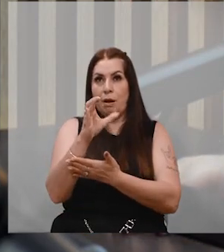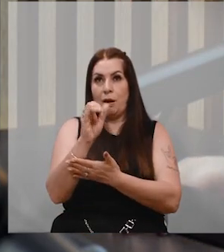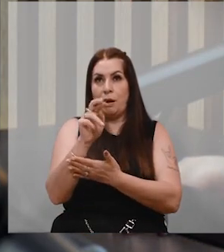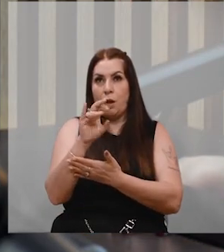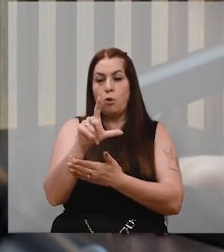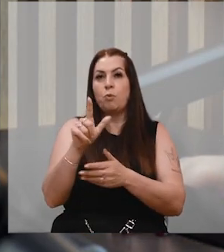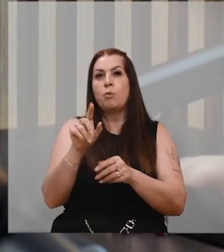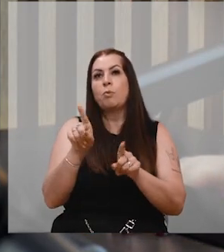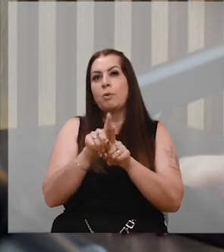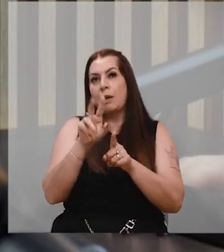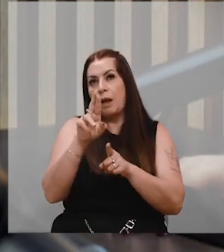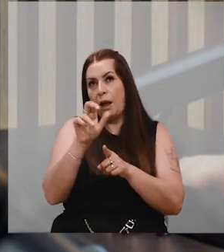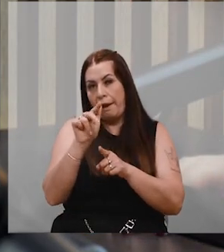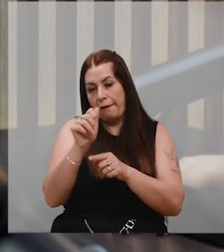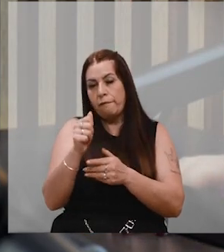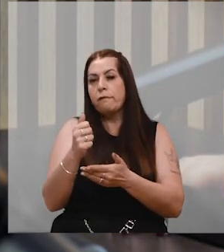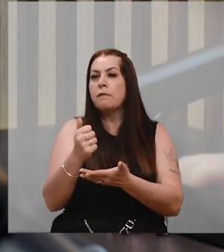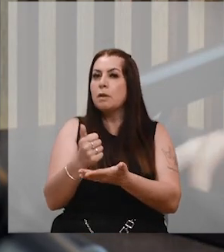bastante, a Rafa.